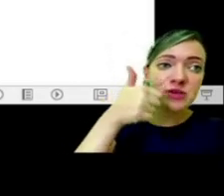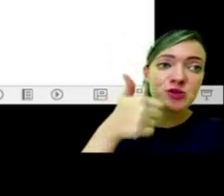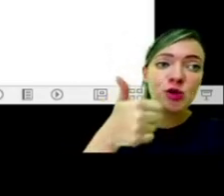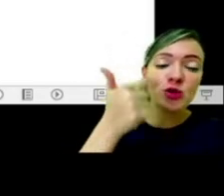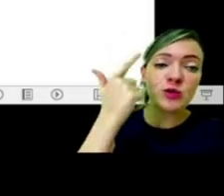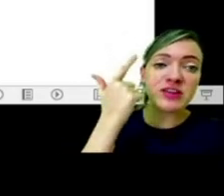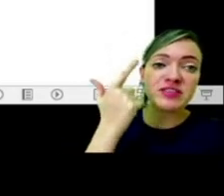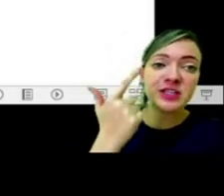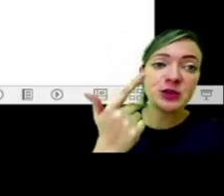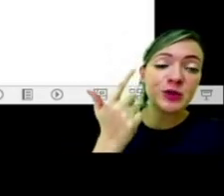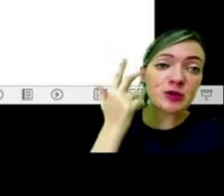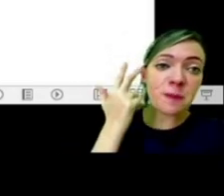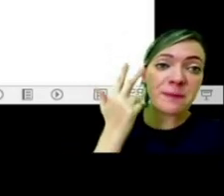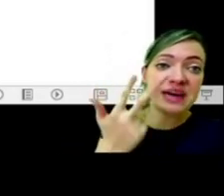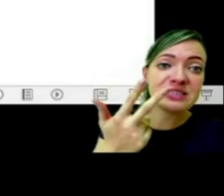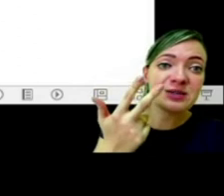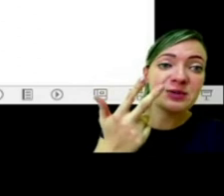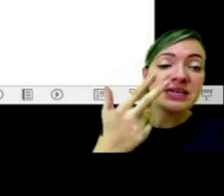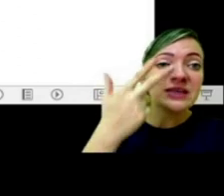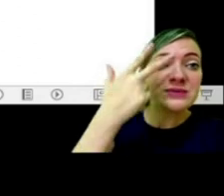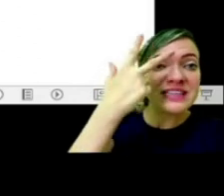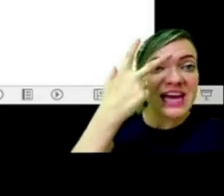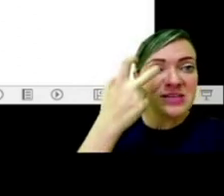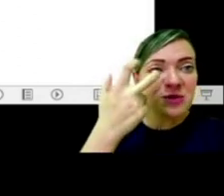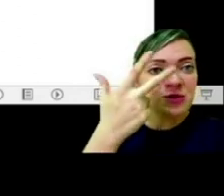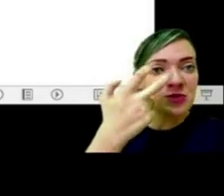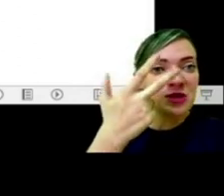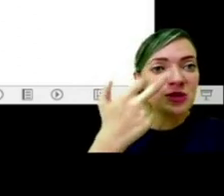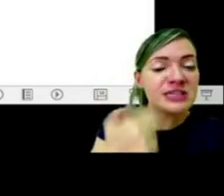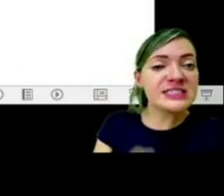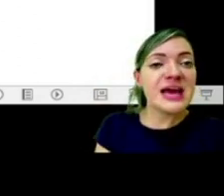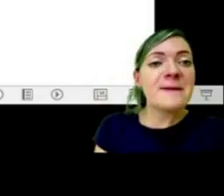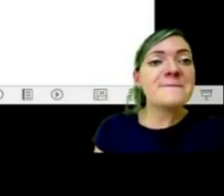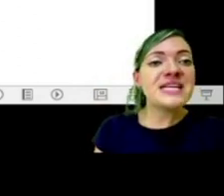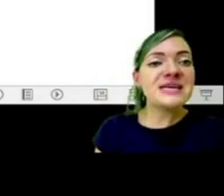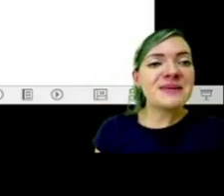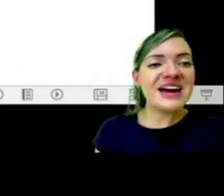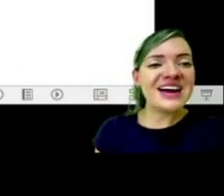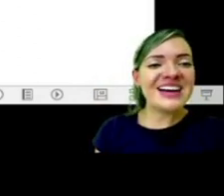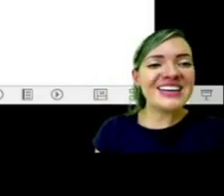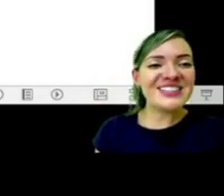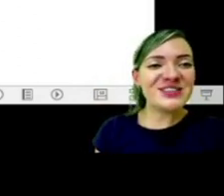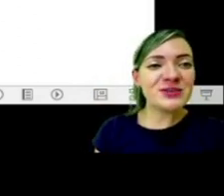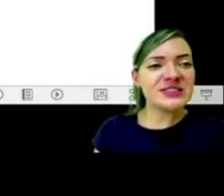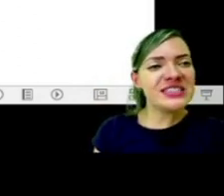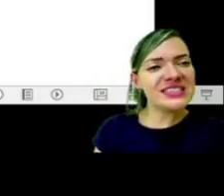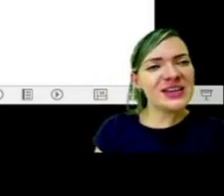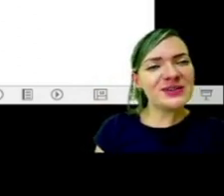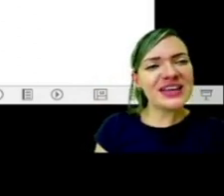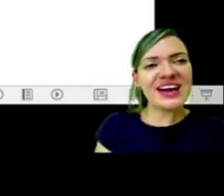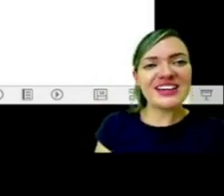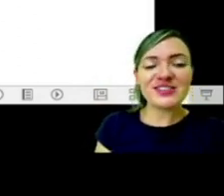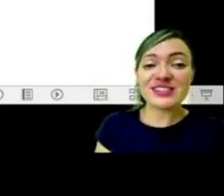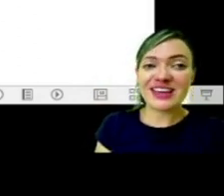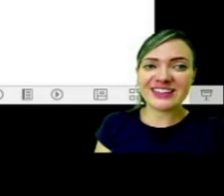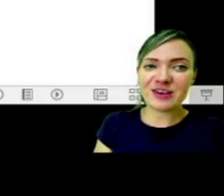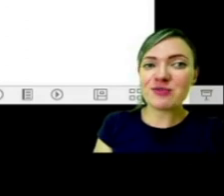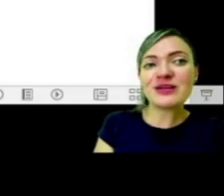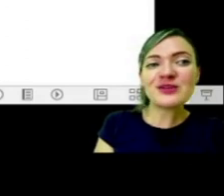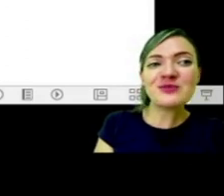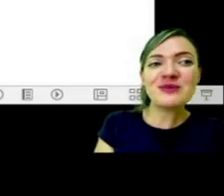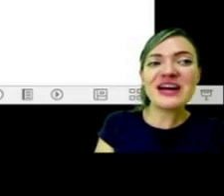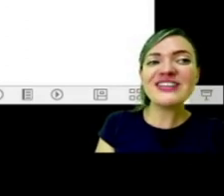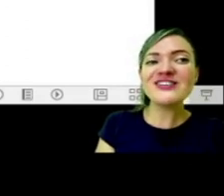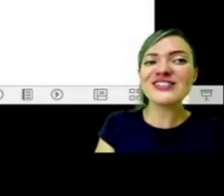bem, besouro, gafanhoto, pássaro. Então, três consumidores primários e secundários. Quem